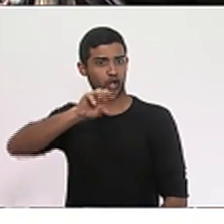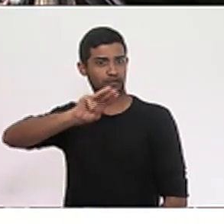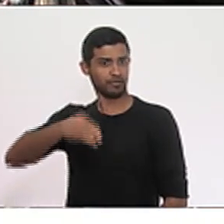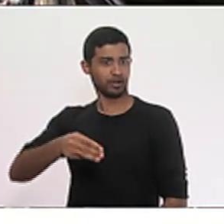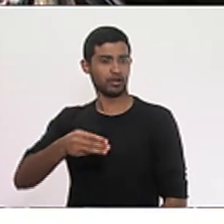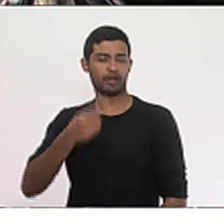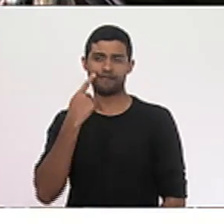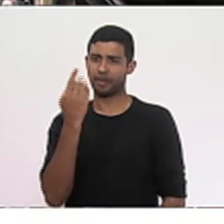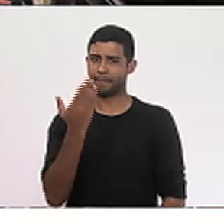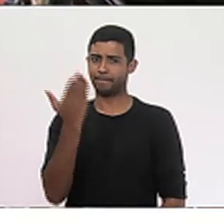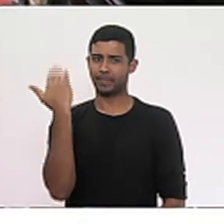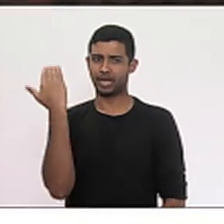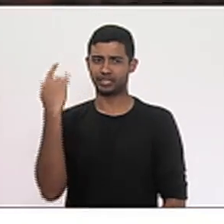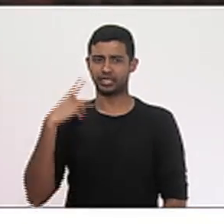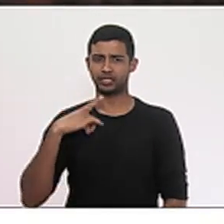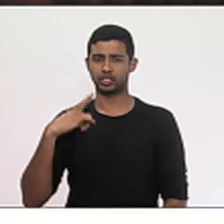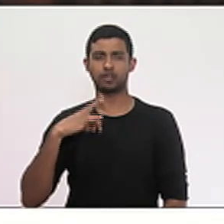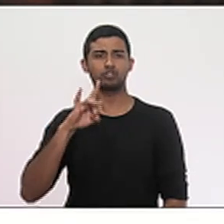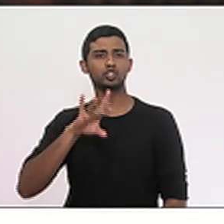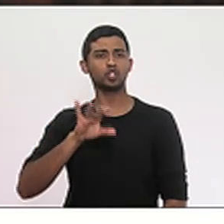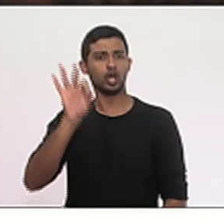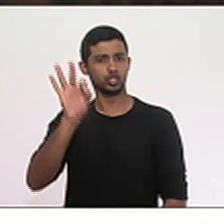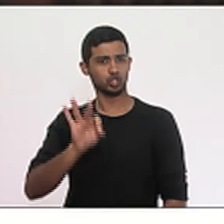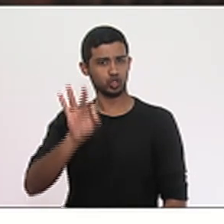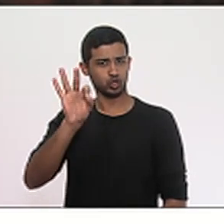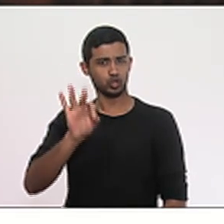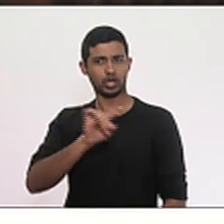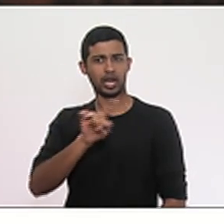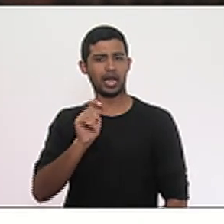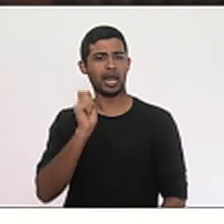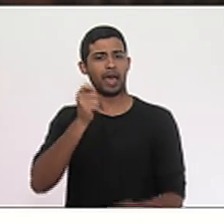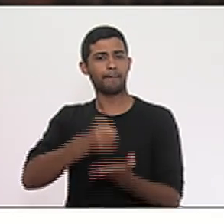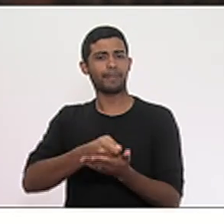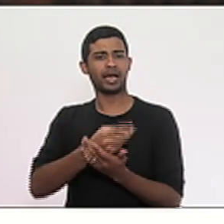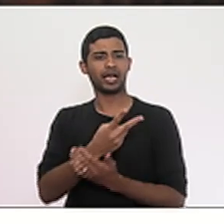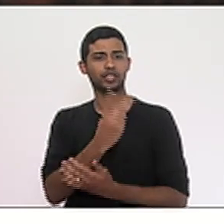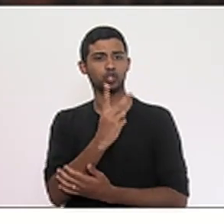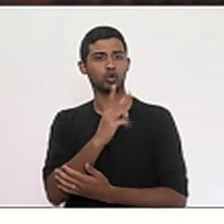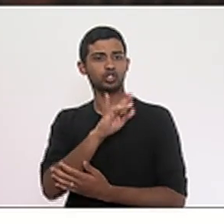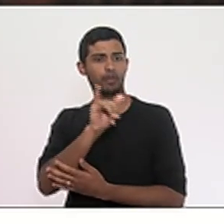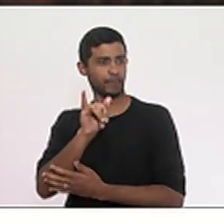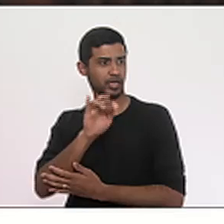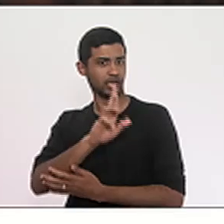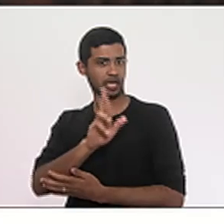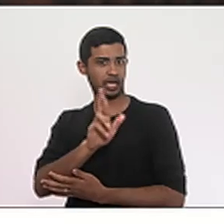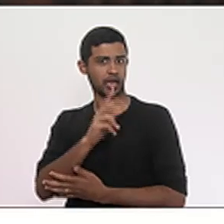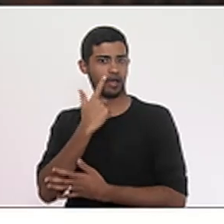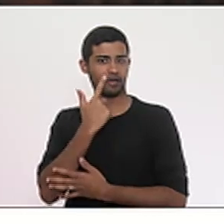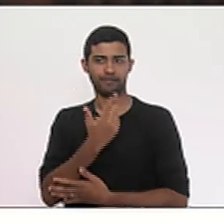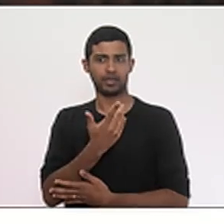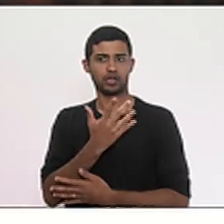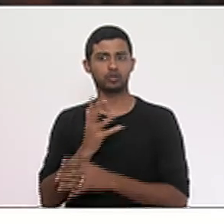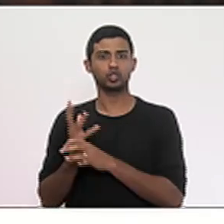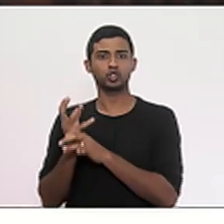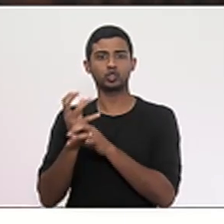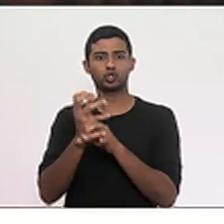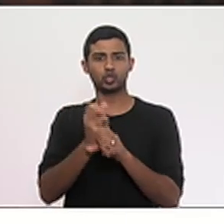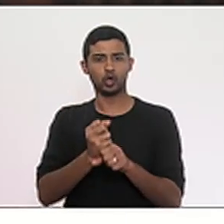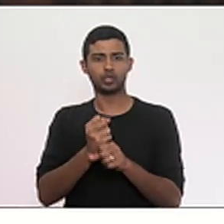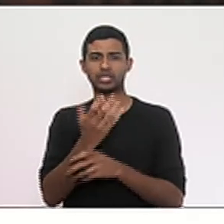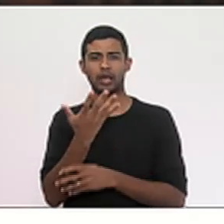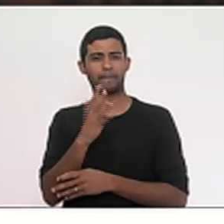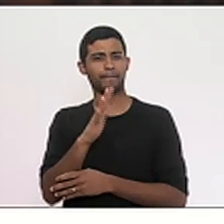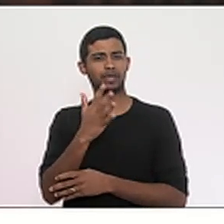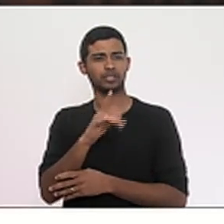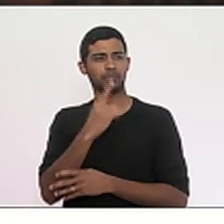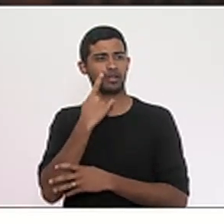na época, só de juro, está se pagando 2 bilhões. Então, no total, dá um total